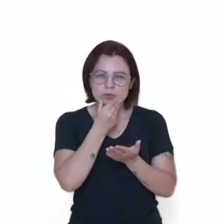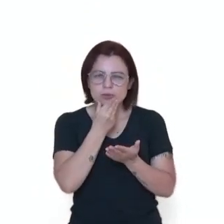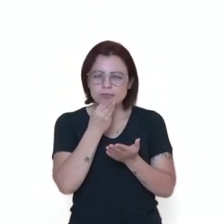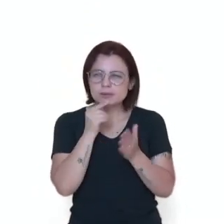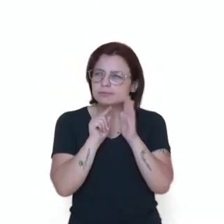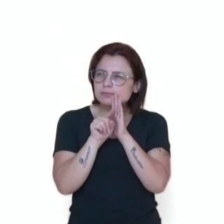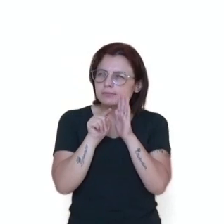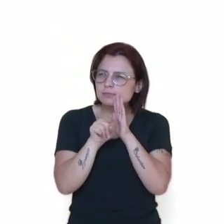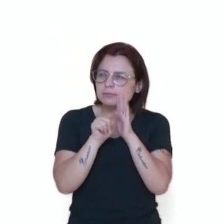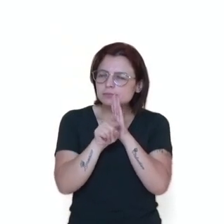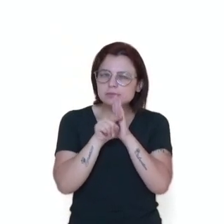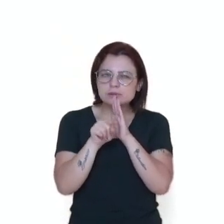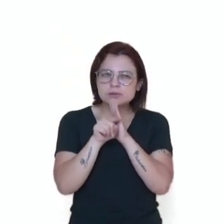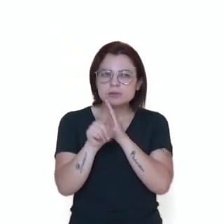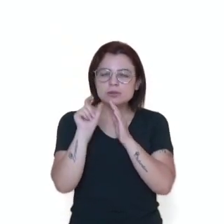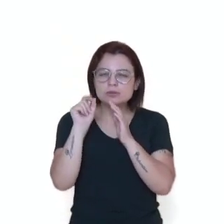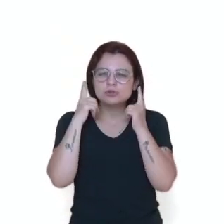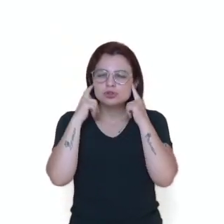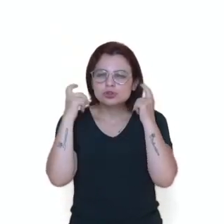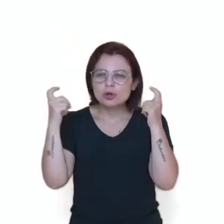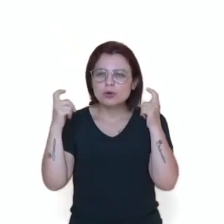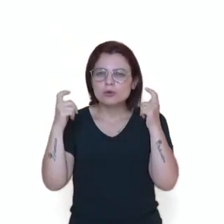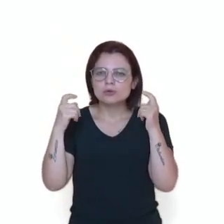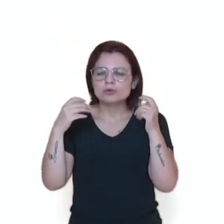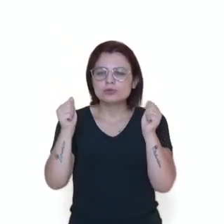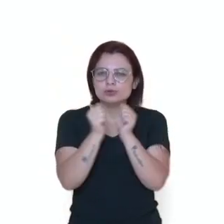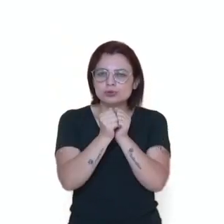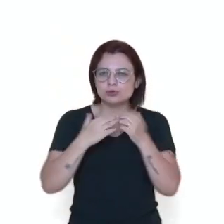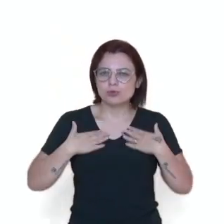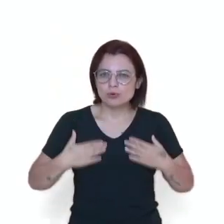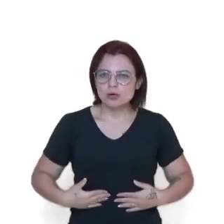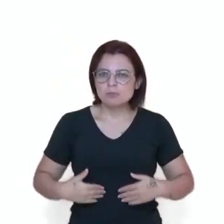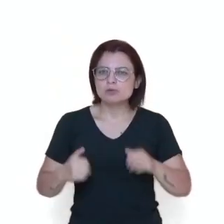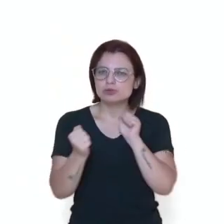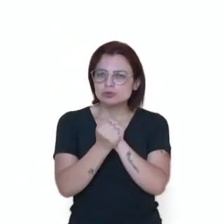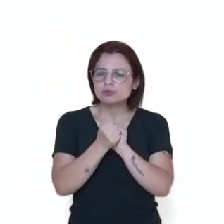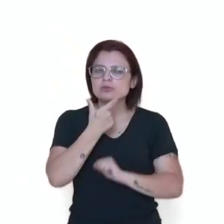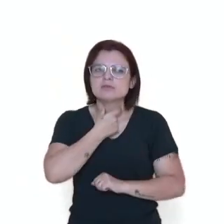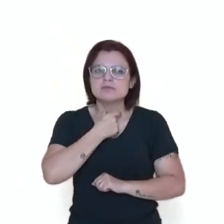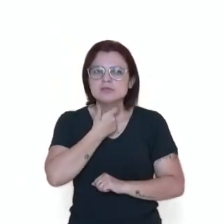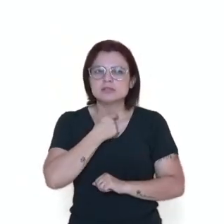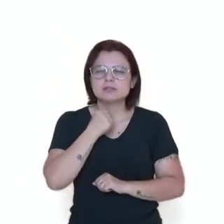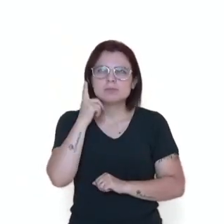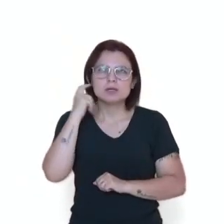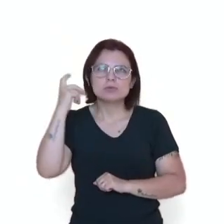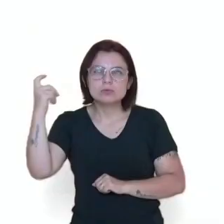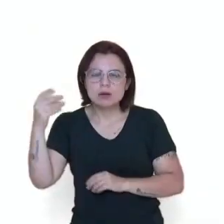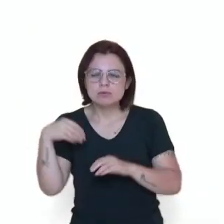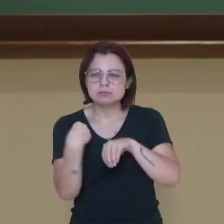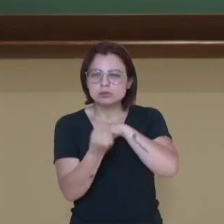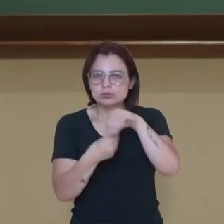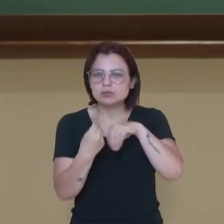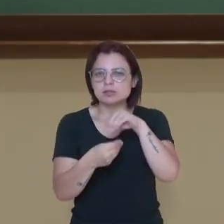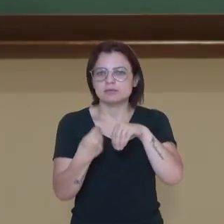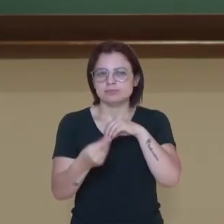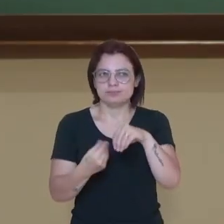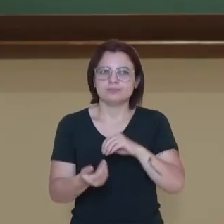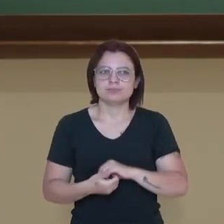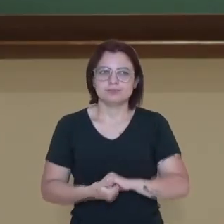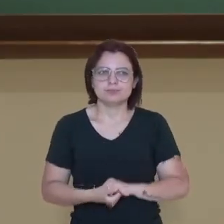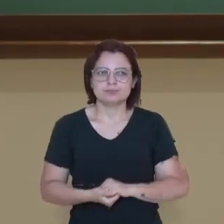som através dos movimentos do corpo, juntamente com a voz e os sons que a partir dela eram